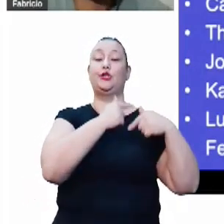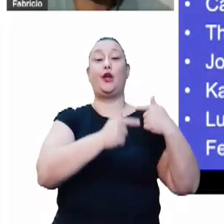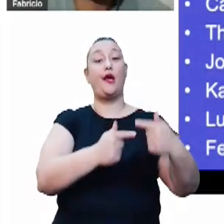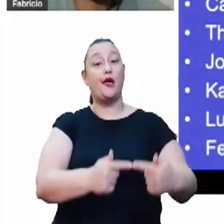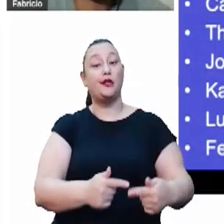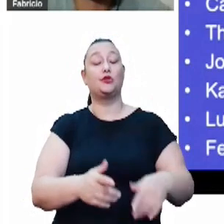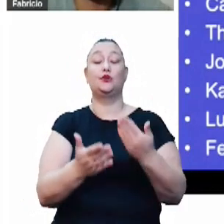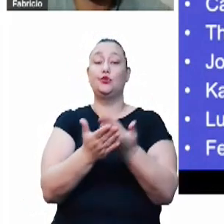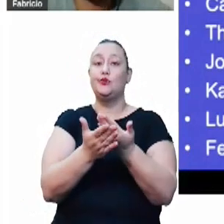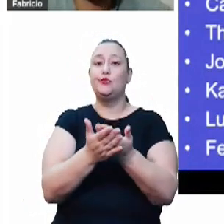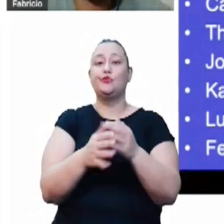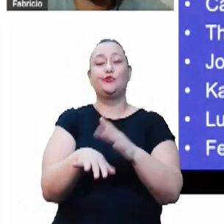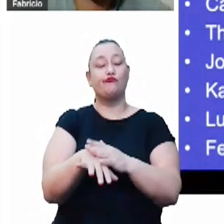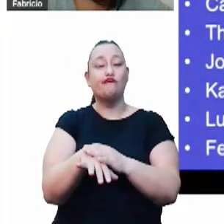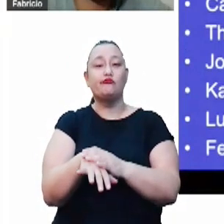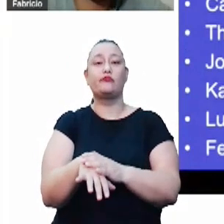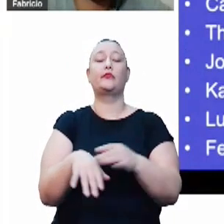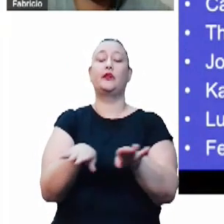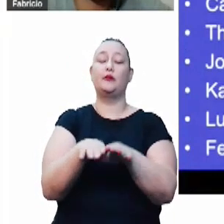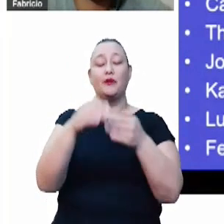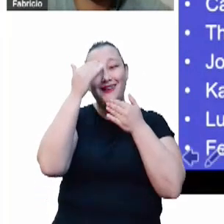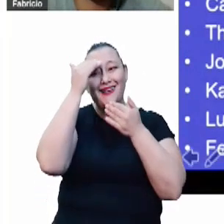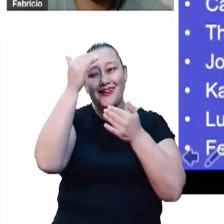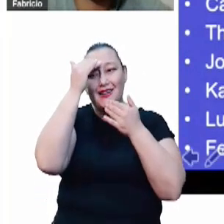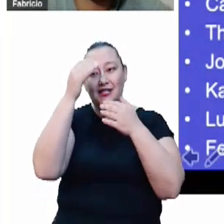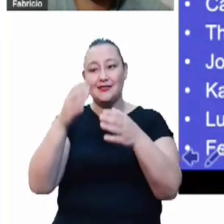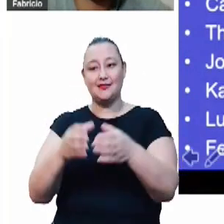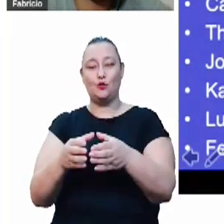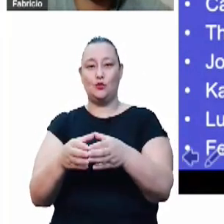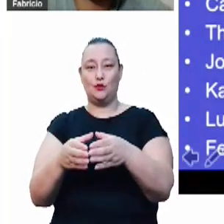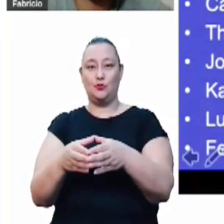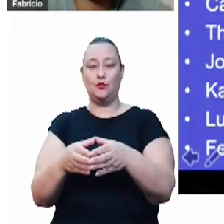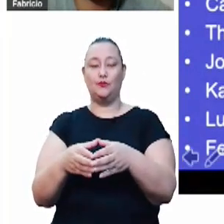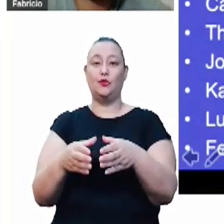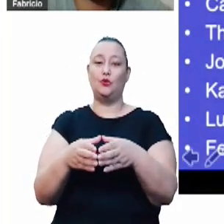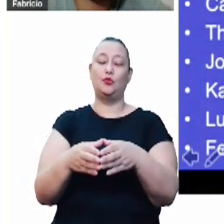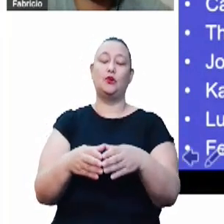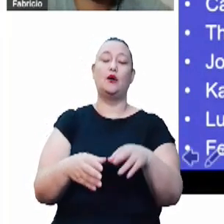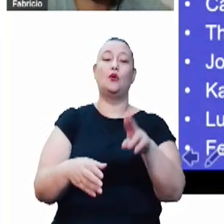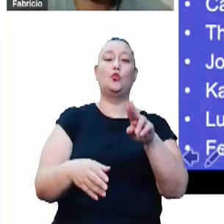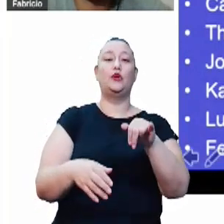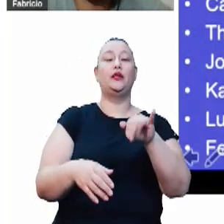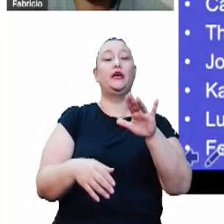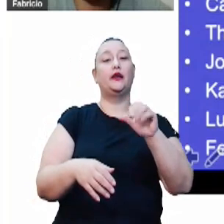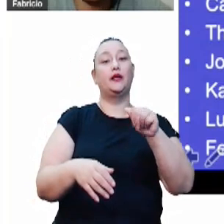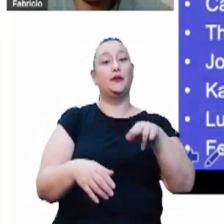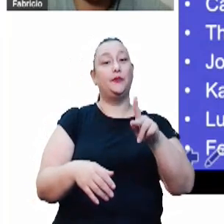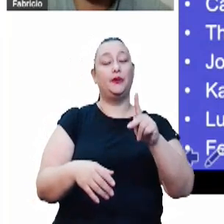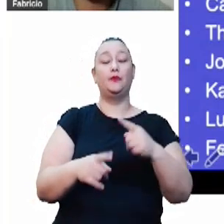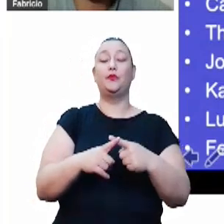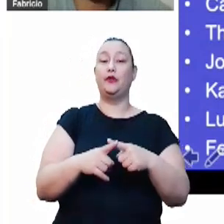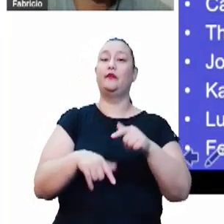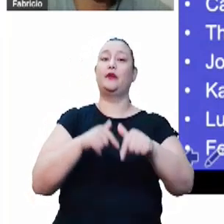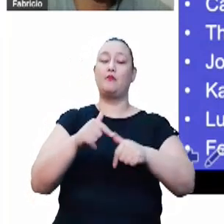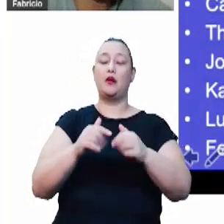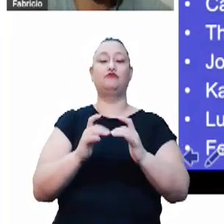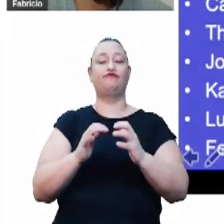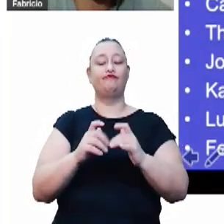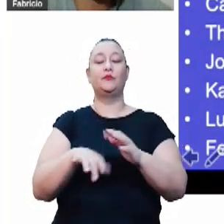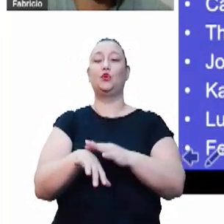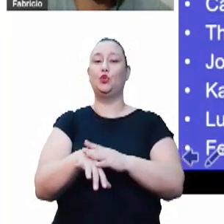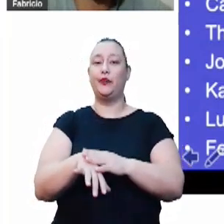estudo de epidemiologia, e agradecer o nosso grupo, né, que é o grupo da Unicamp, que a gente trabalha com as doenças neuromusculares